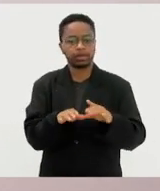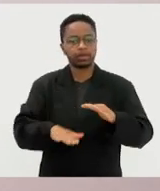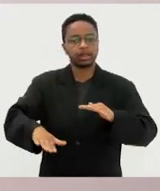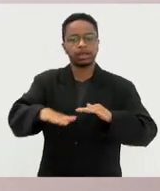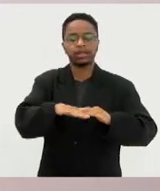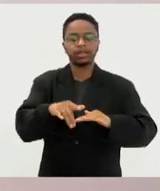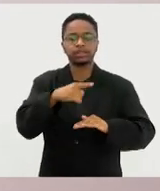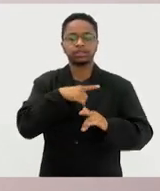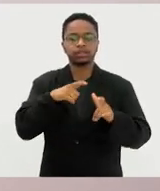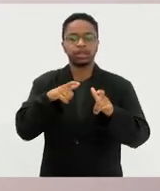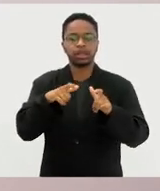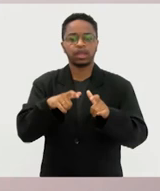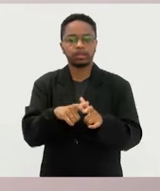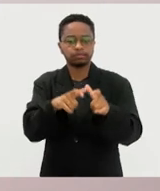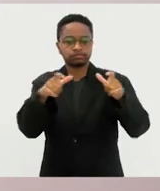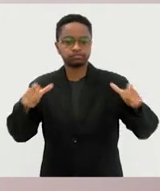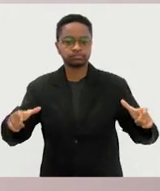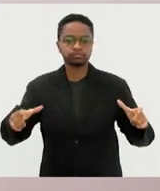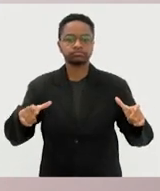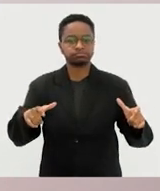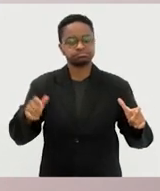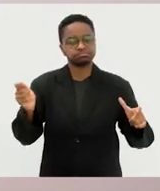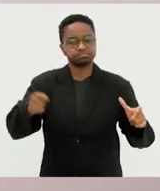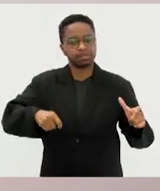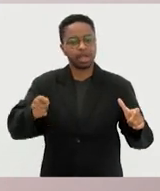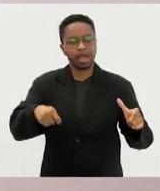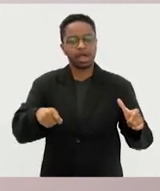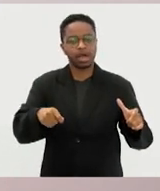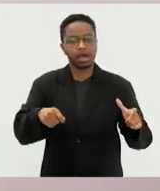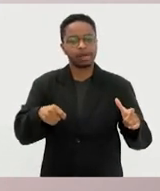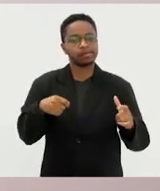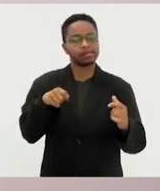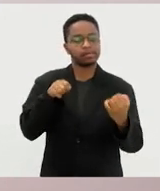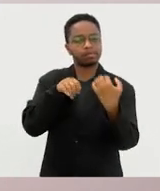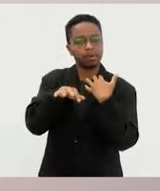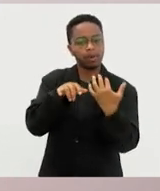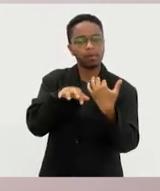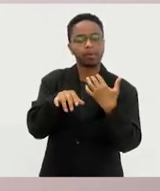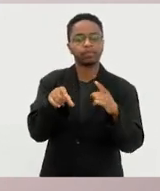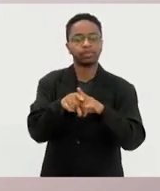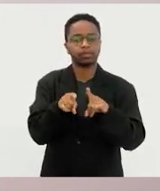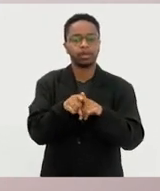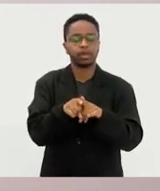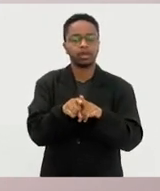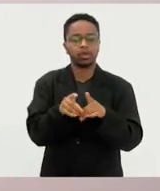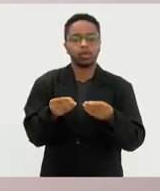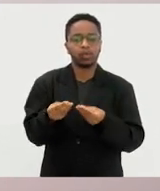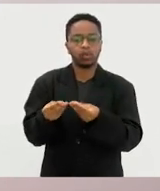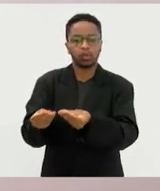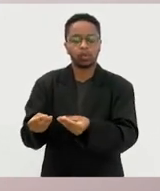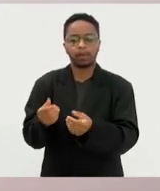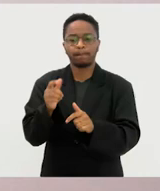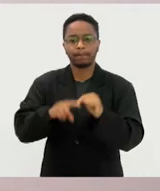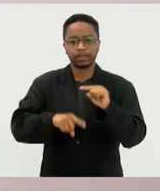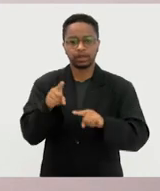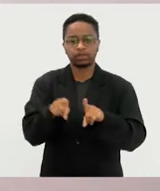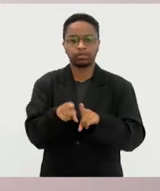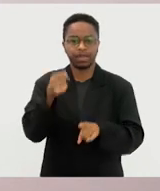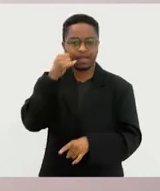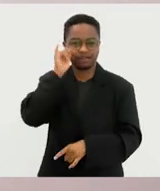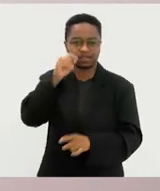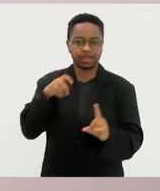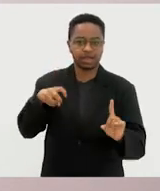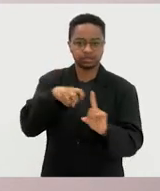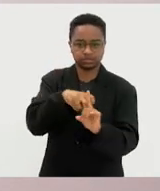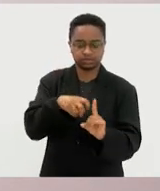para não prejudicar o fluxo de cargas e também evitar acidentes também, que também tem sido uma